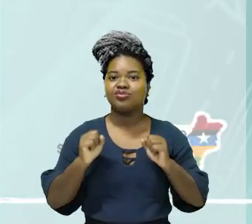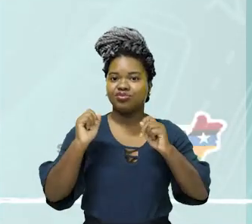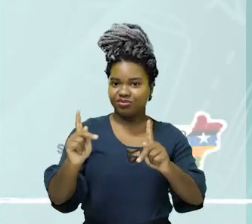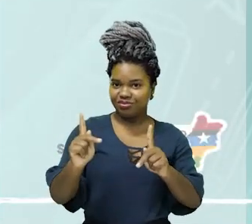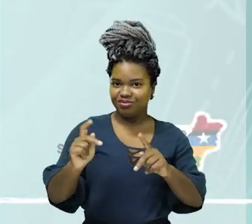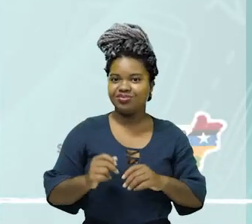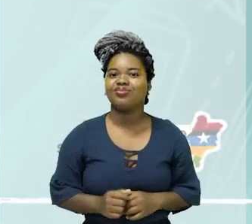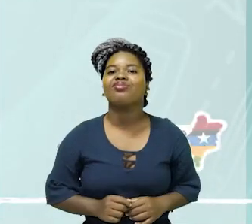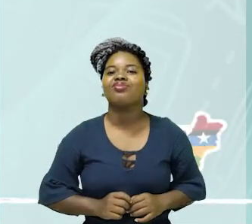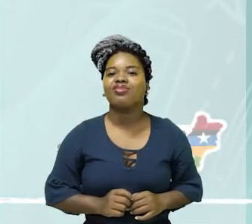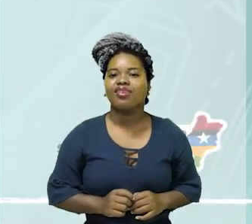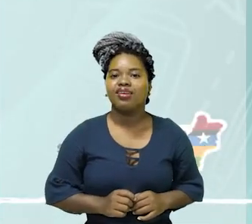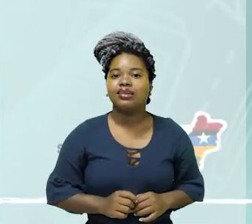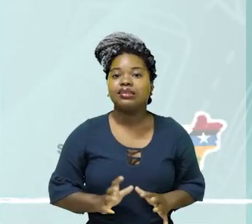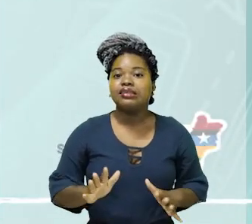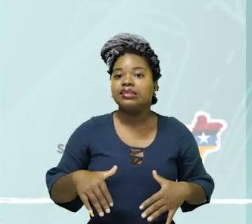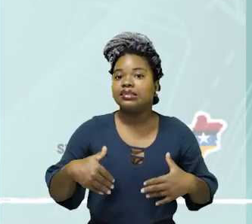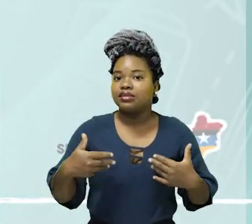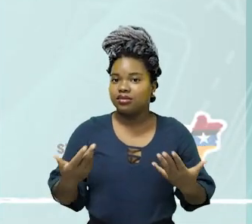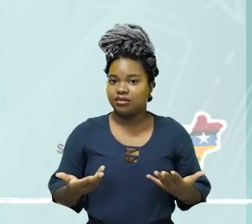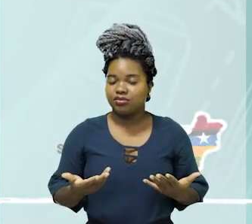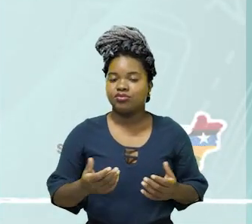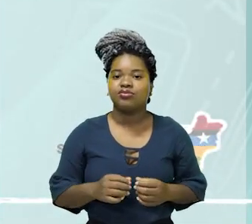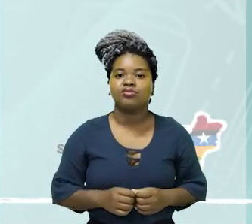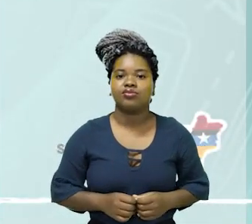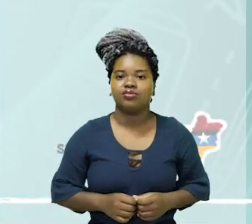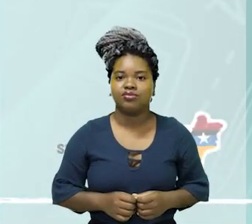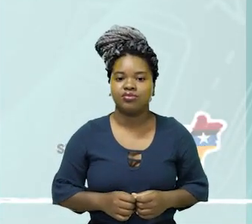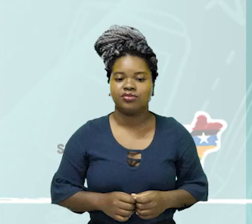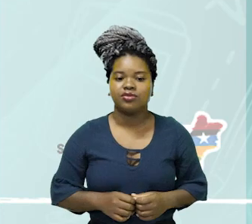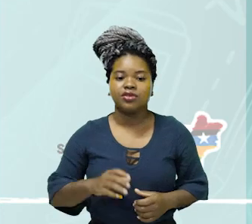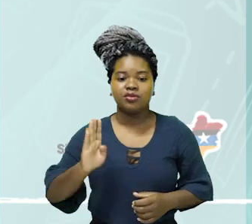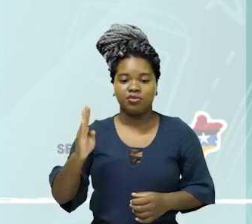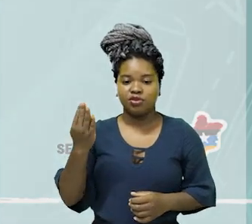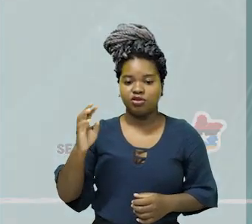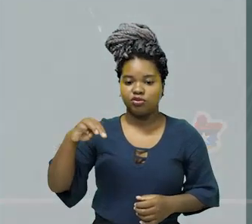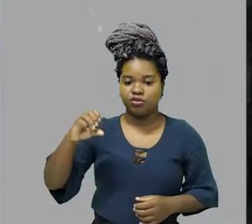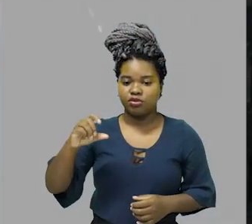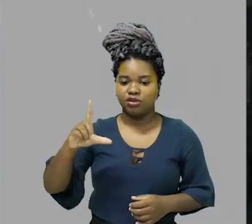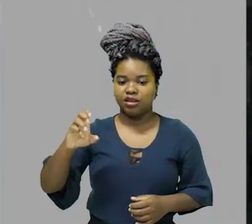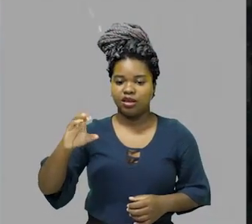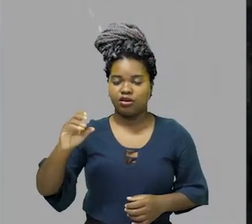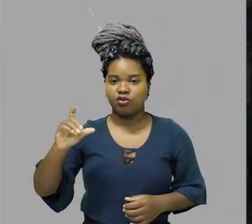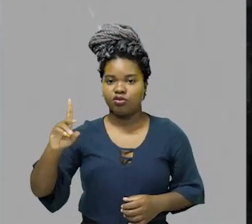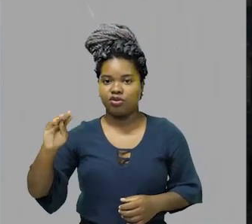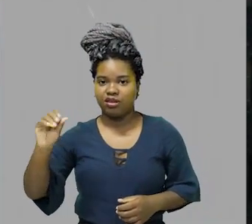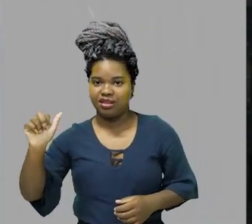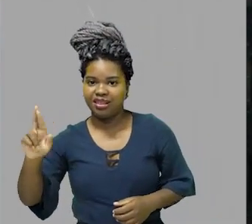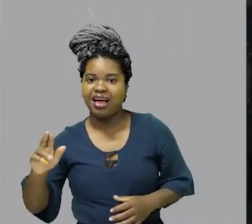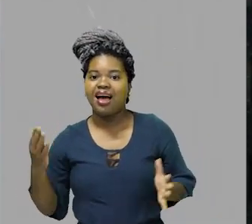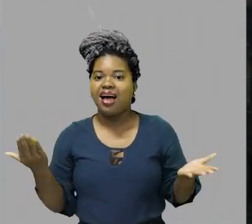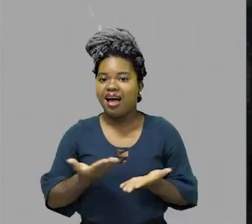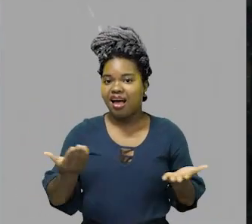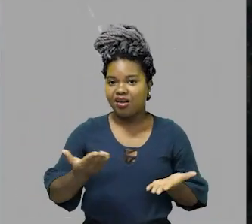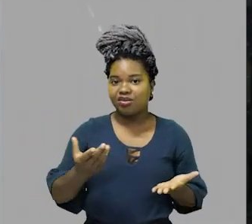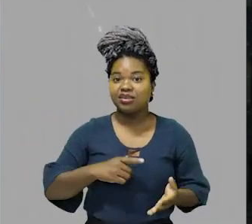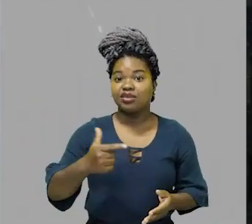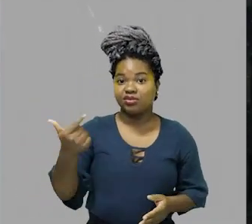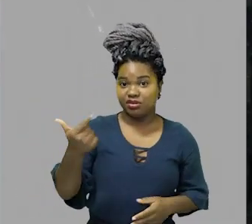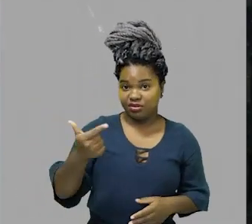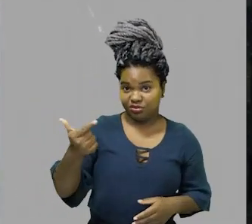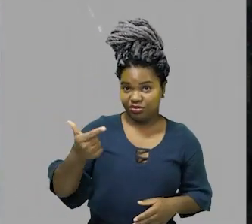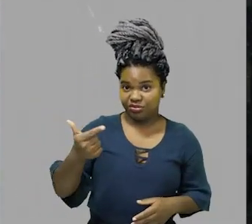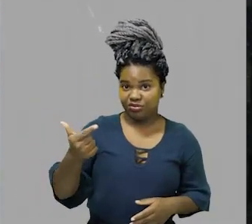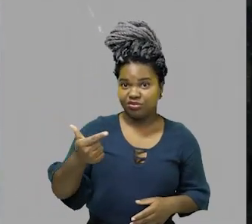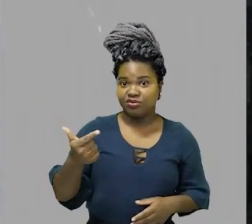pessoal, falando aqui do dogma central da biologia molecular, nós vamos agora para a parte 2. Na primeira aula, eu dei